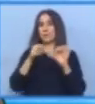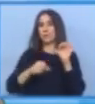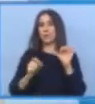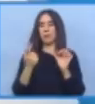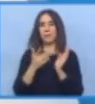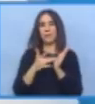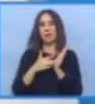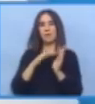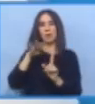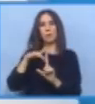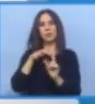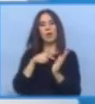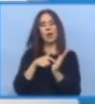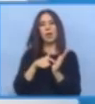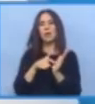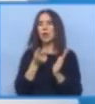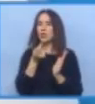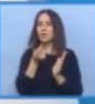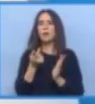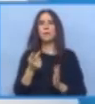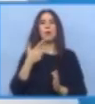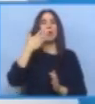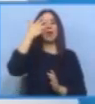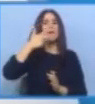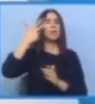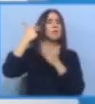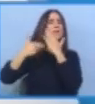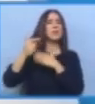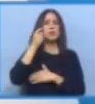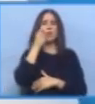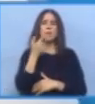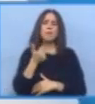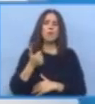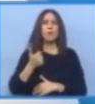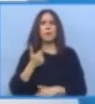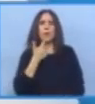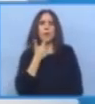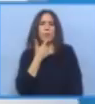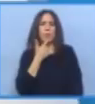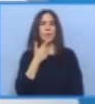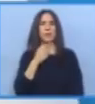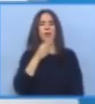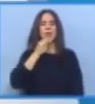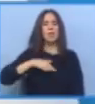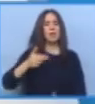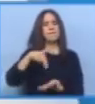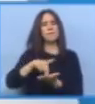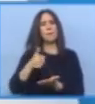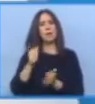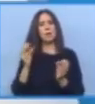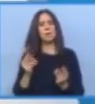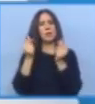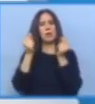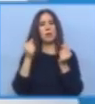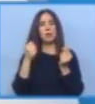Apóstolos, são um bocado isso, quer dizer, olha, era uma vez um homem bom, muito bom, passou na terra a fazer o bem, milagres,